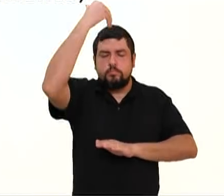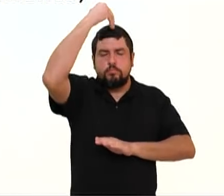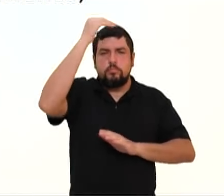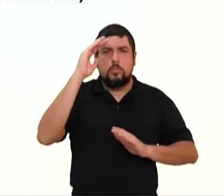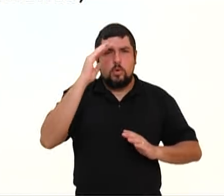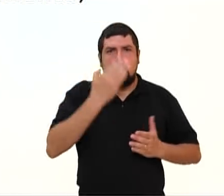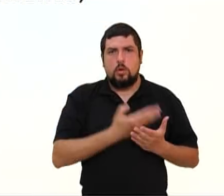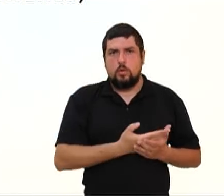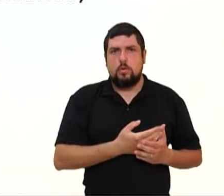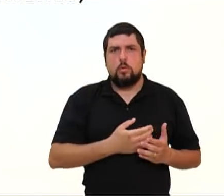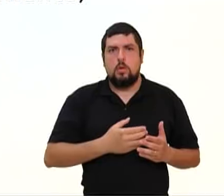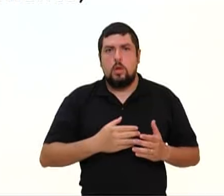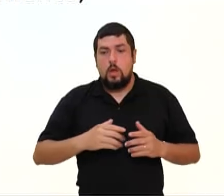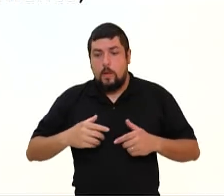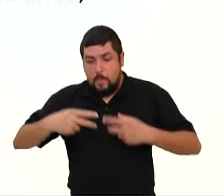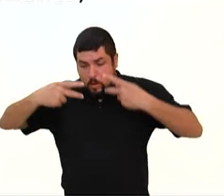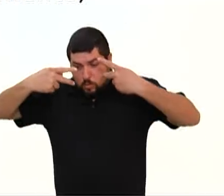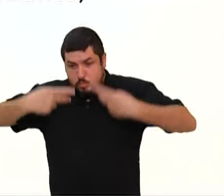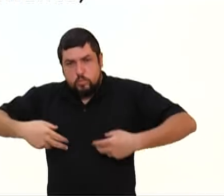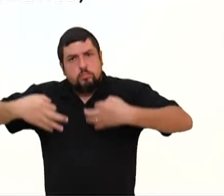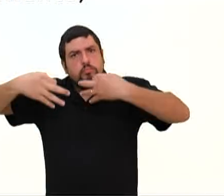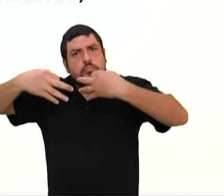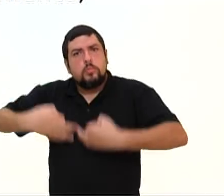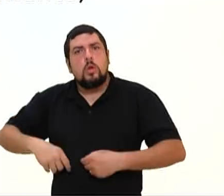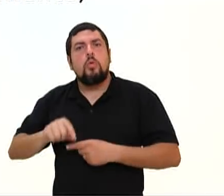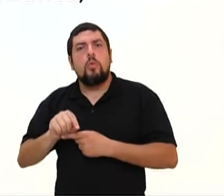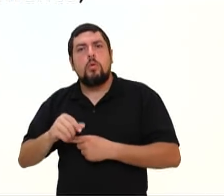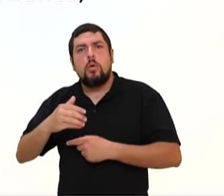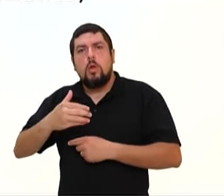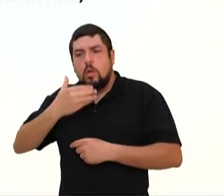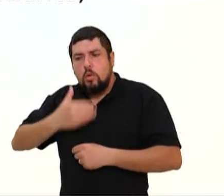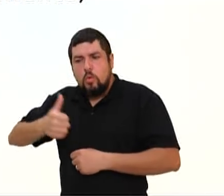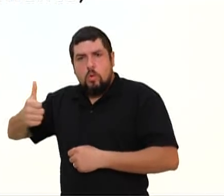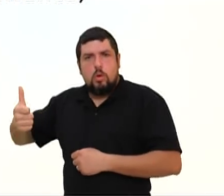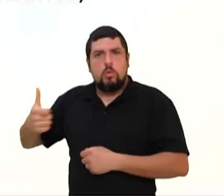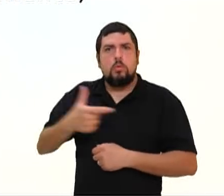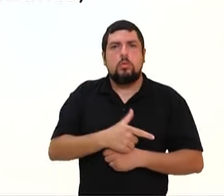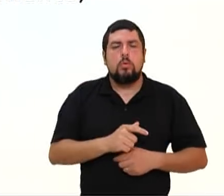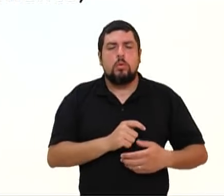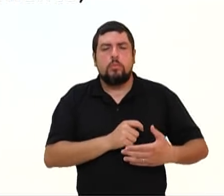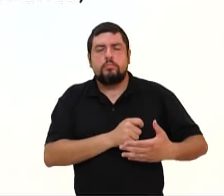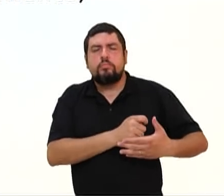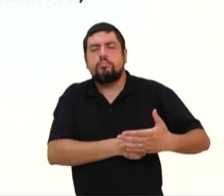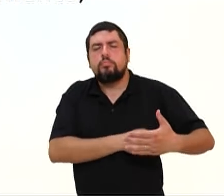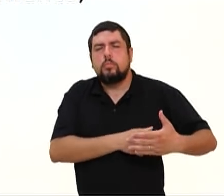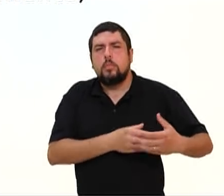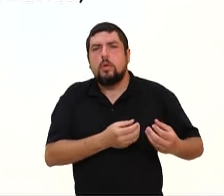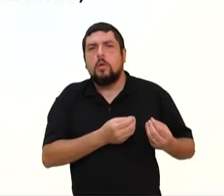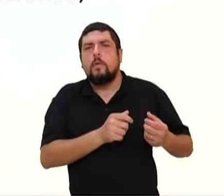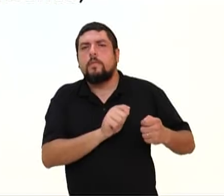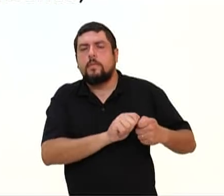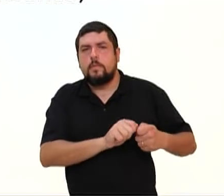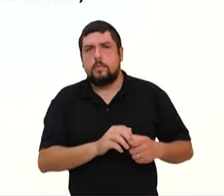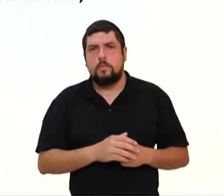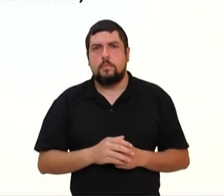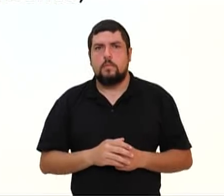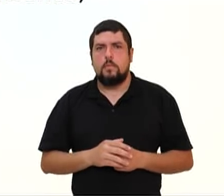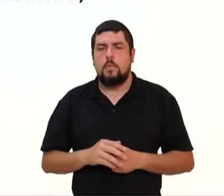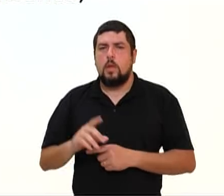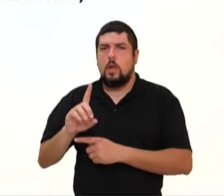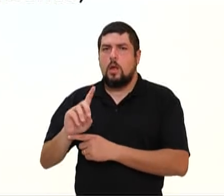conteúdo religioso. A lei ou a ética comum, chamada Dharma, significa que todas as pessoas